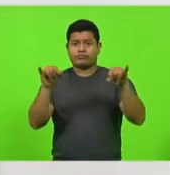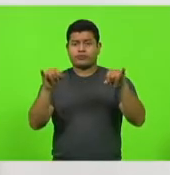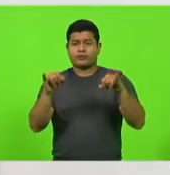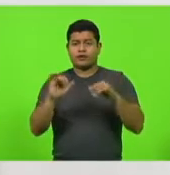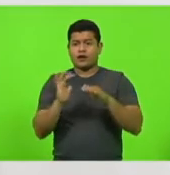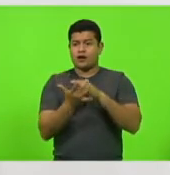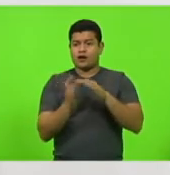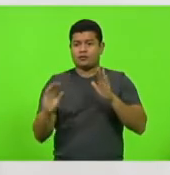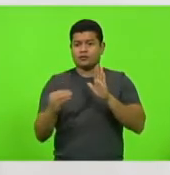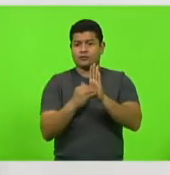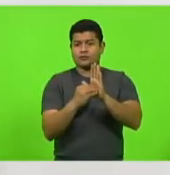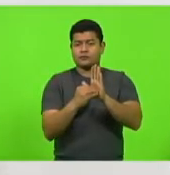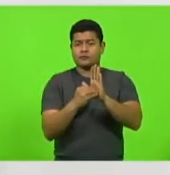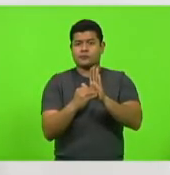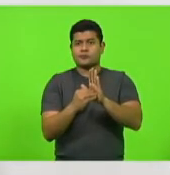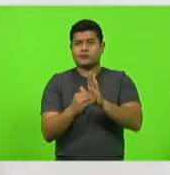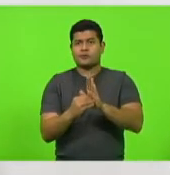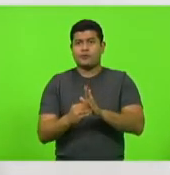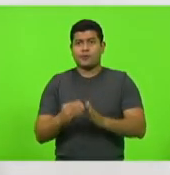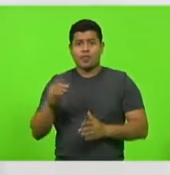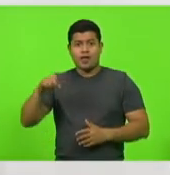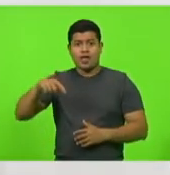Um parlamentar eleito.